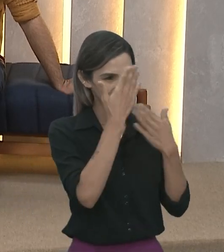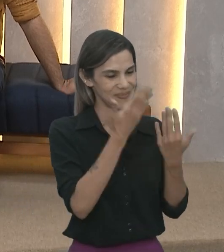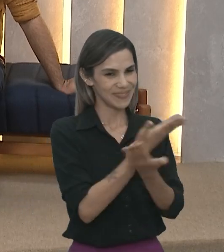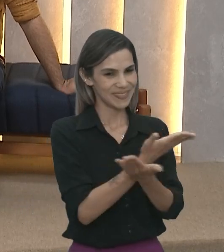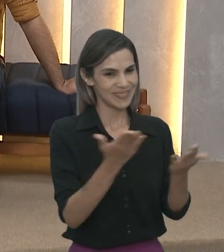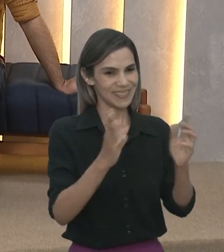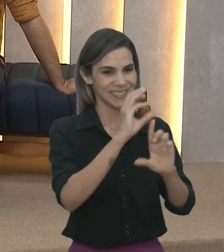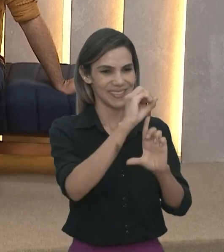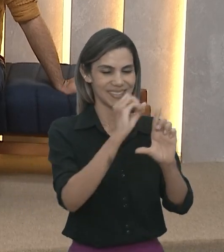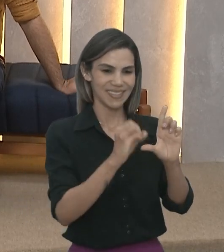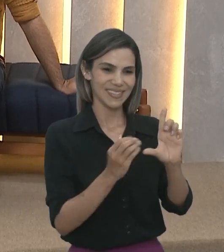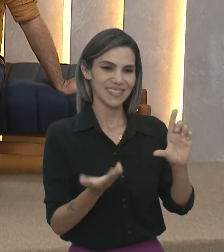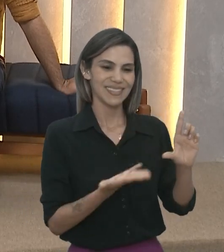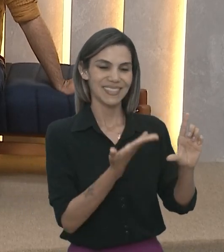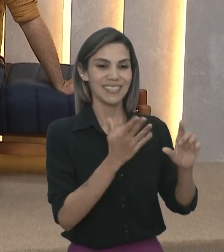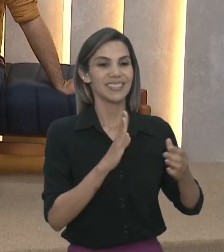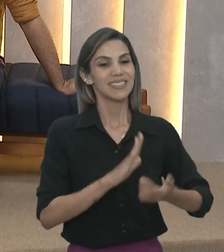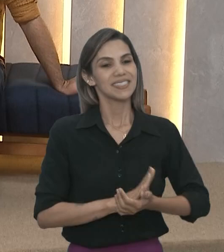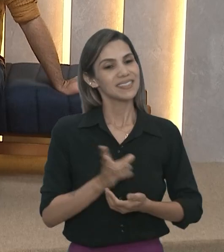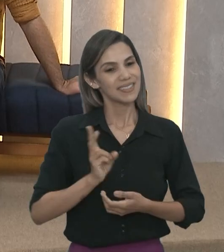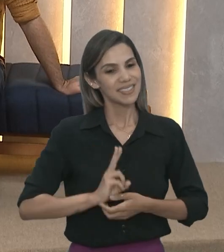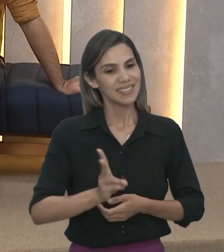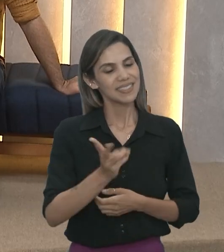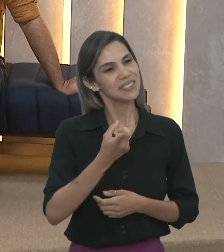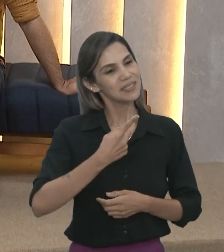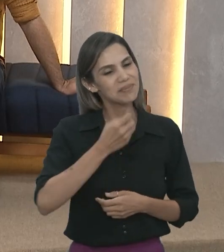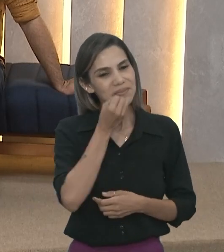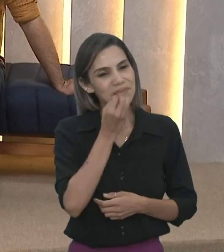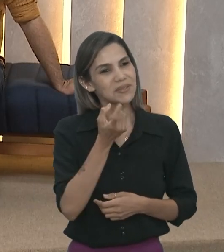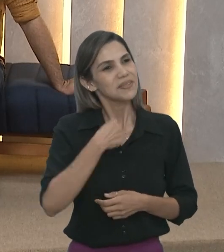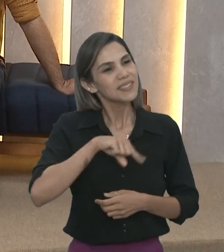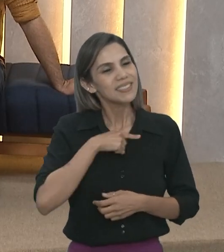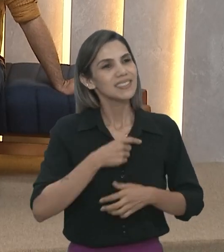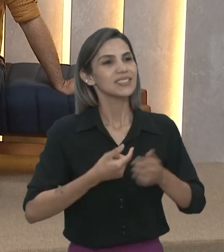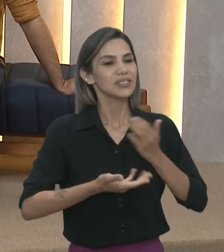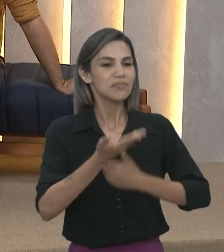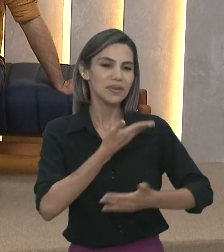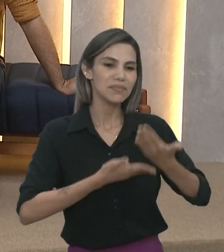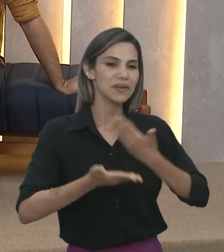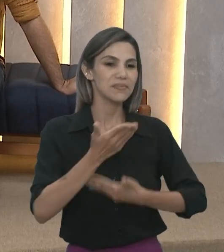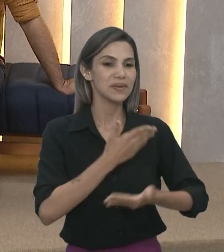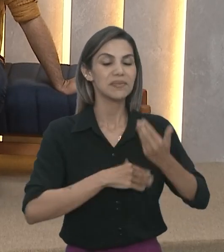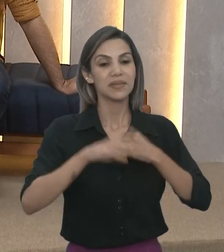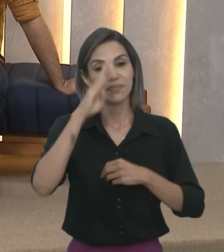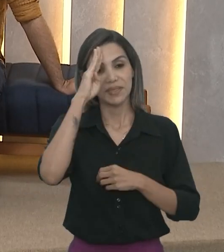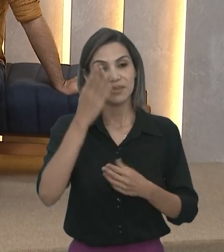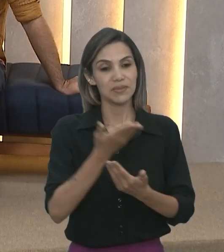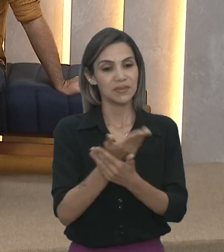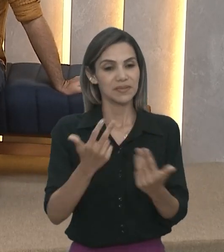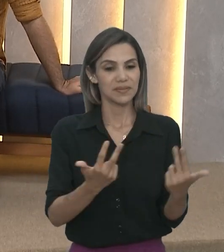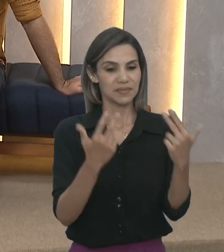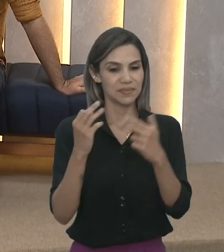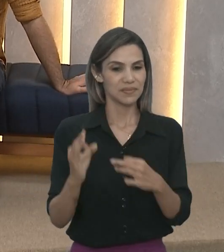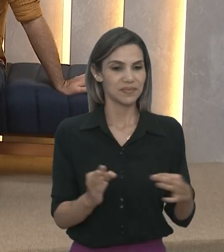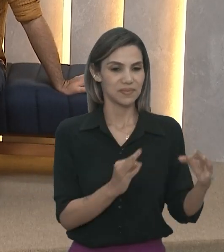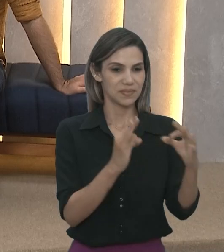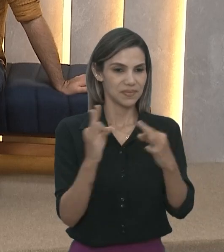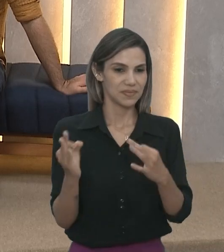da TV. É sempre bom nós podermos fazer essa troca, né? Principalmente com vocês, espectadores,